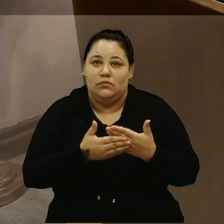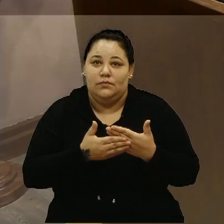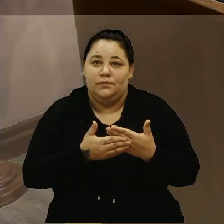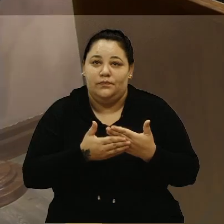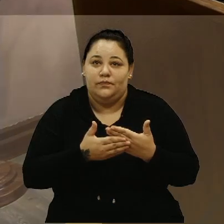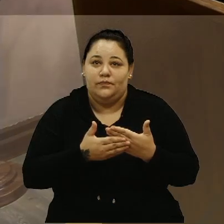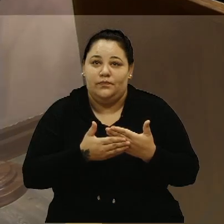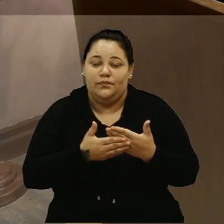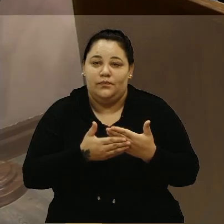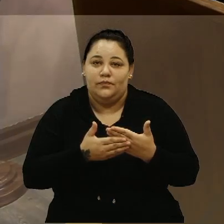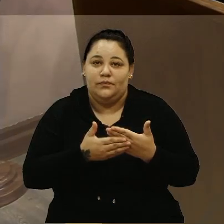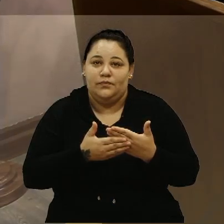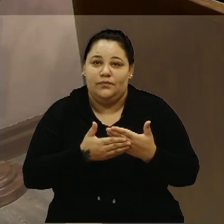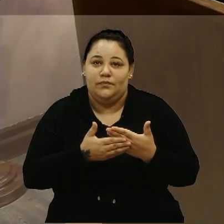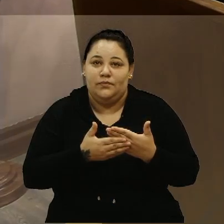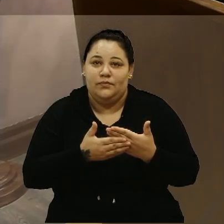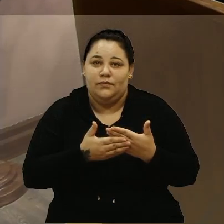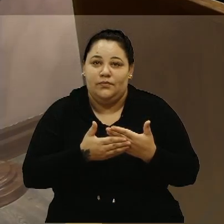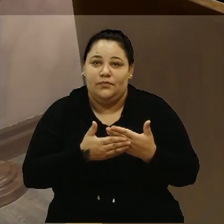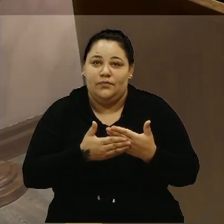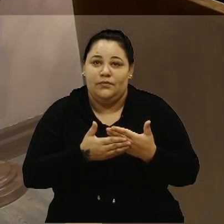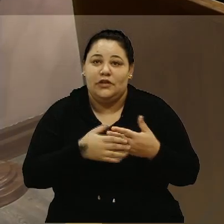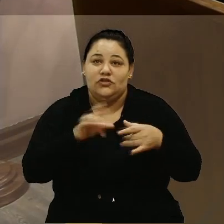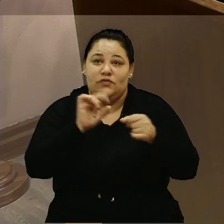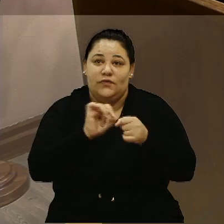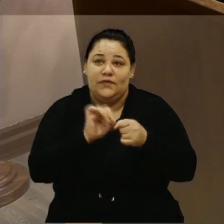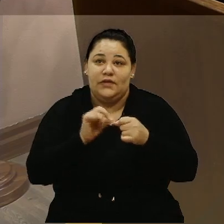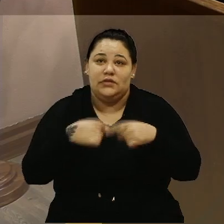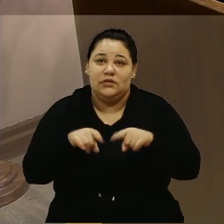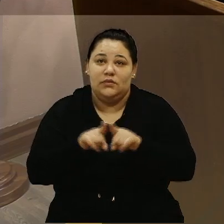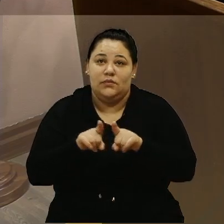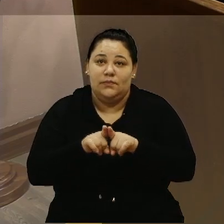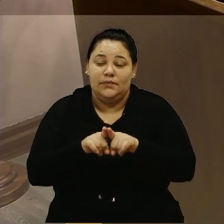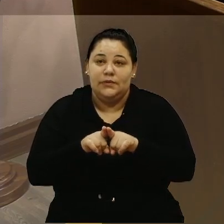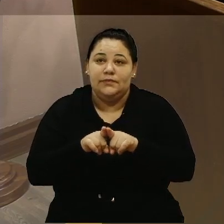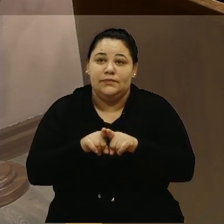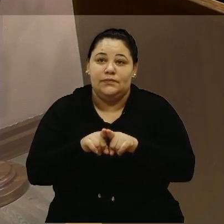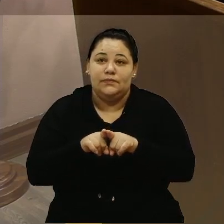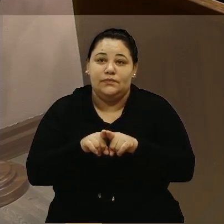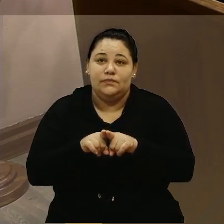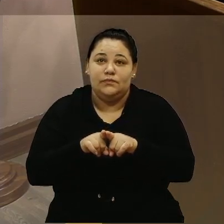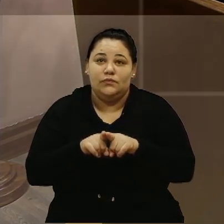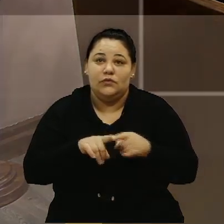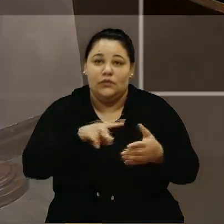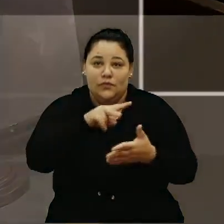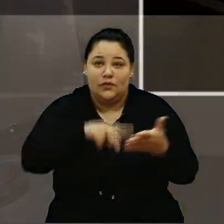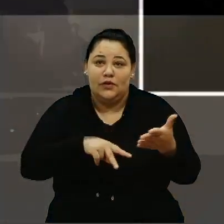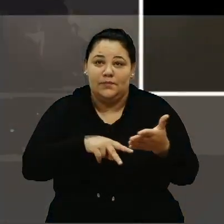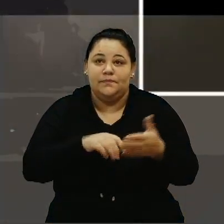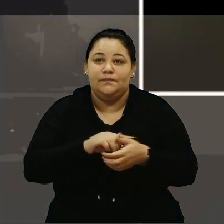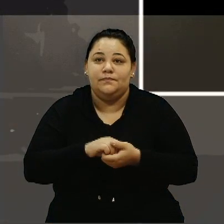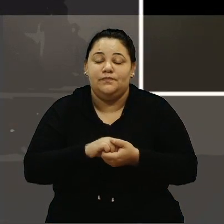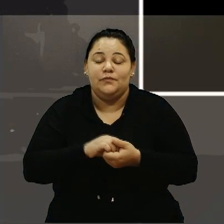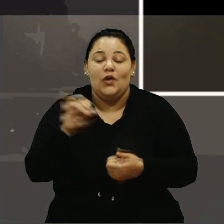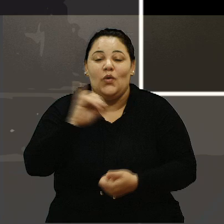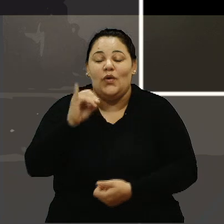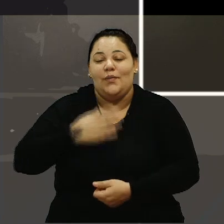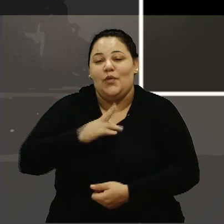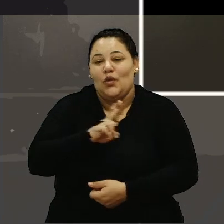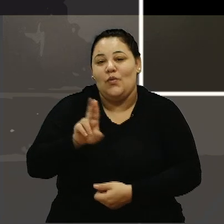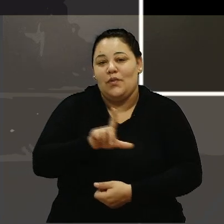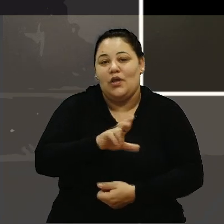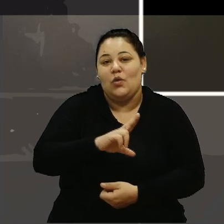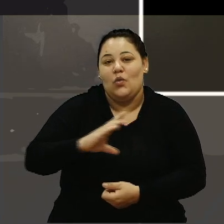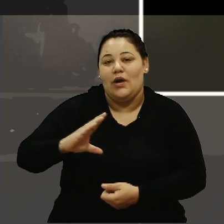Assim, me entregaram aqui em cartezinho que a gente fez, né? Então, vou ler o que está escrito aqui, né? Oi, gente, meu nome é Luca, tenho